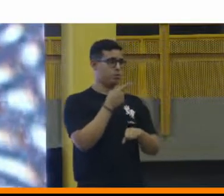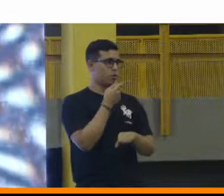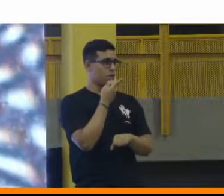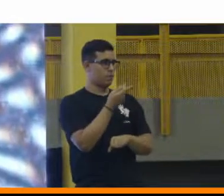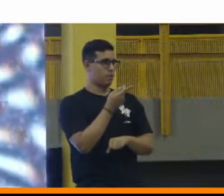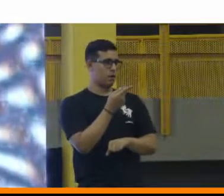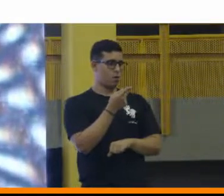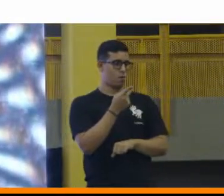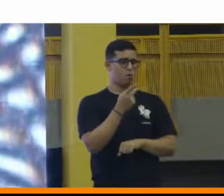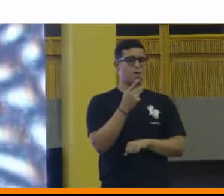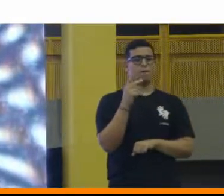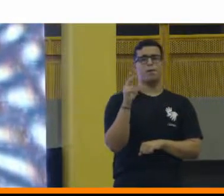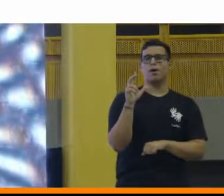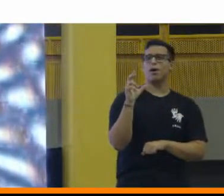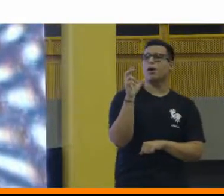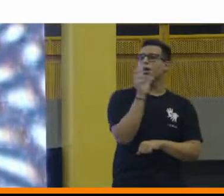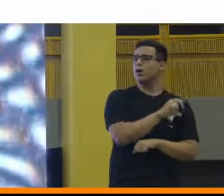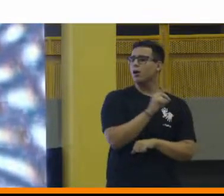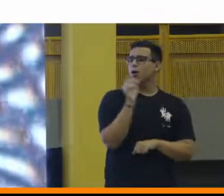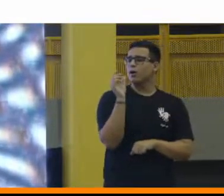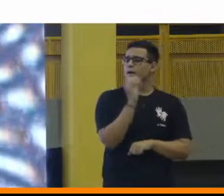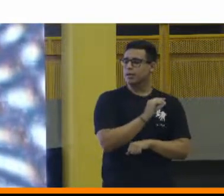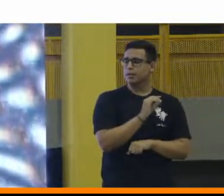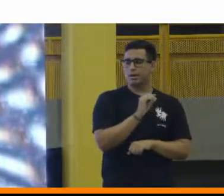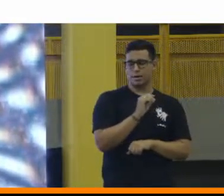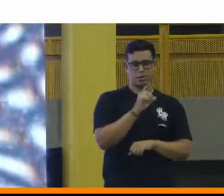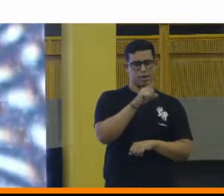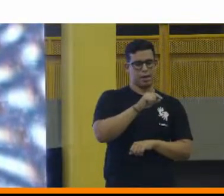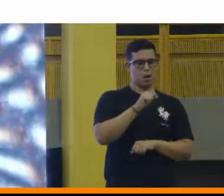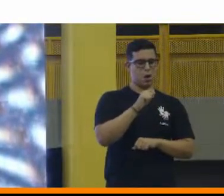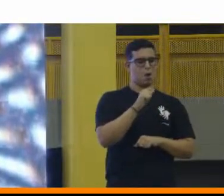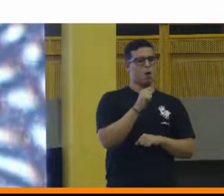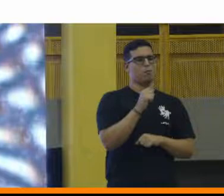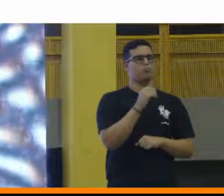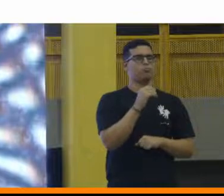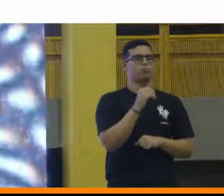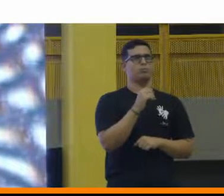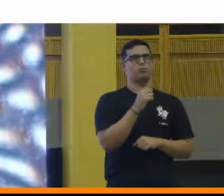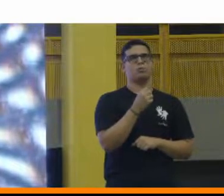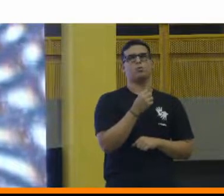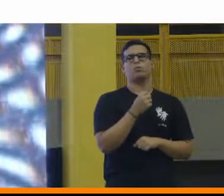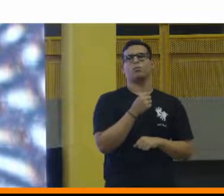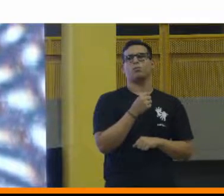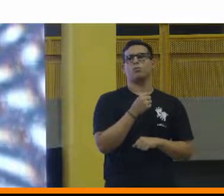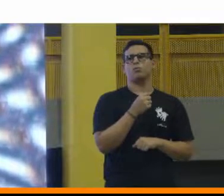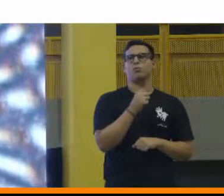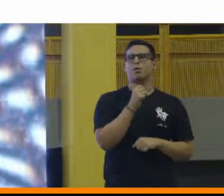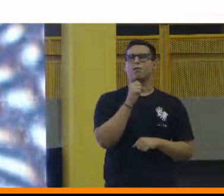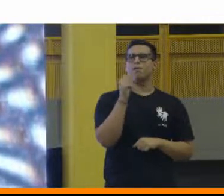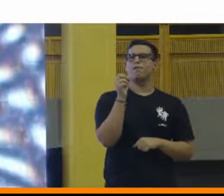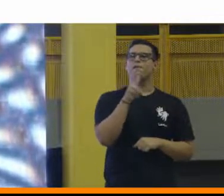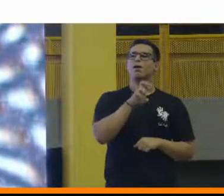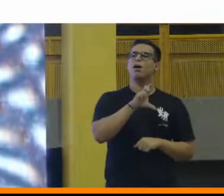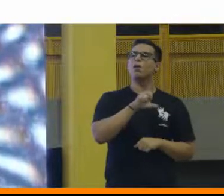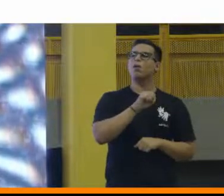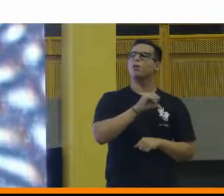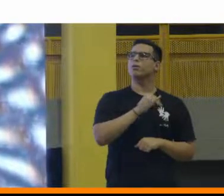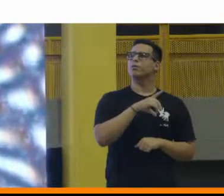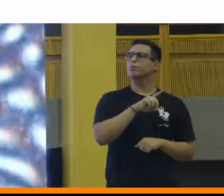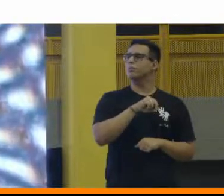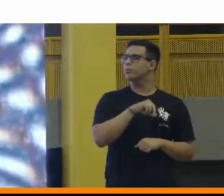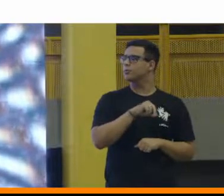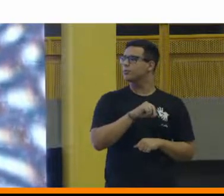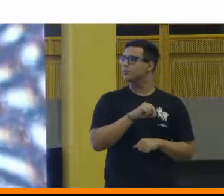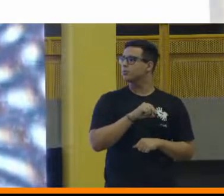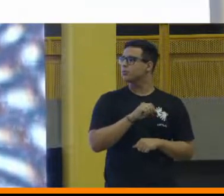rapidez com que eu me desloco. Então a grandeza velocidade pode ser pequena, a rapidez com que eu estou